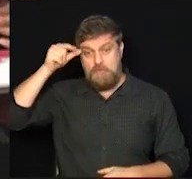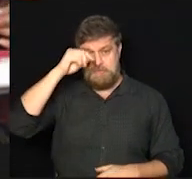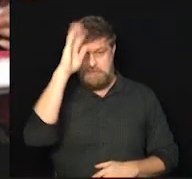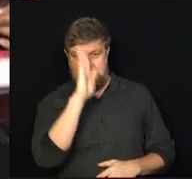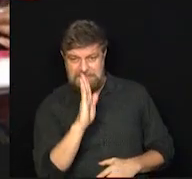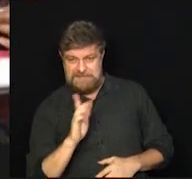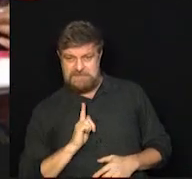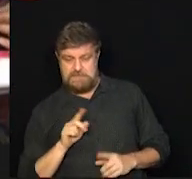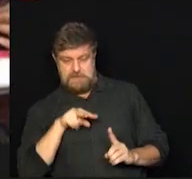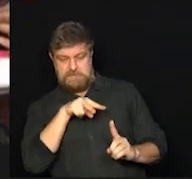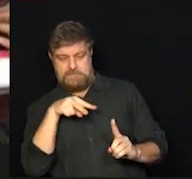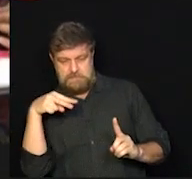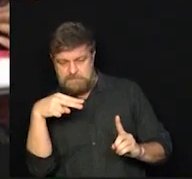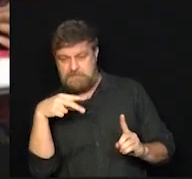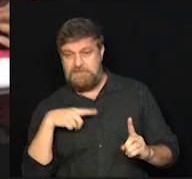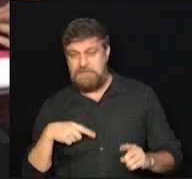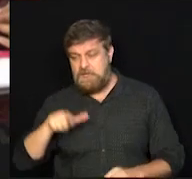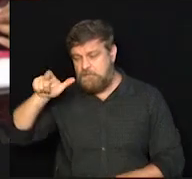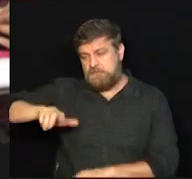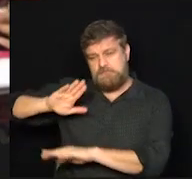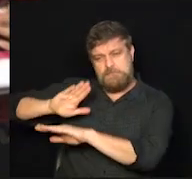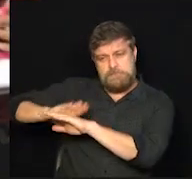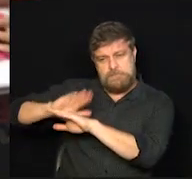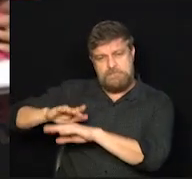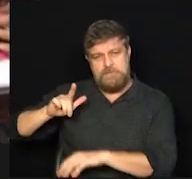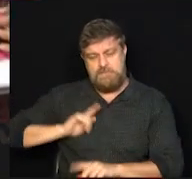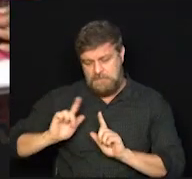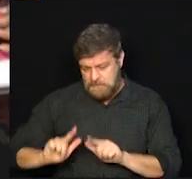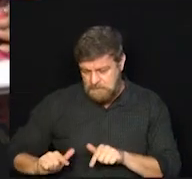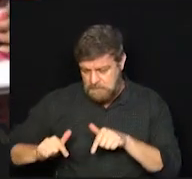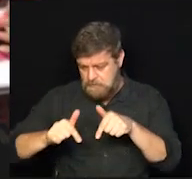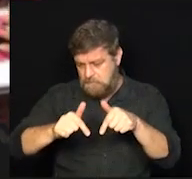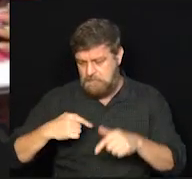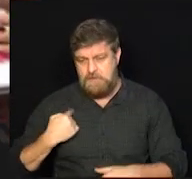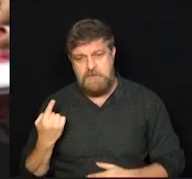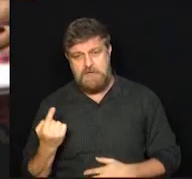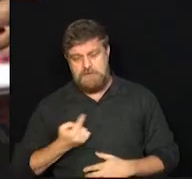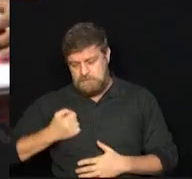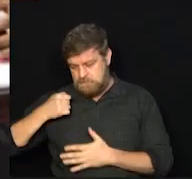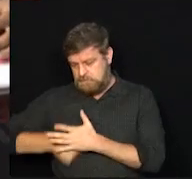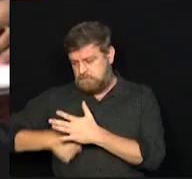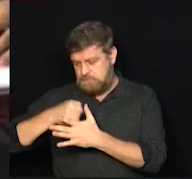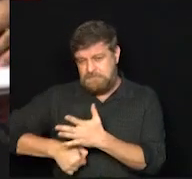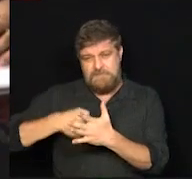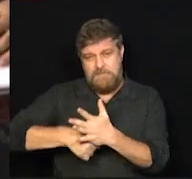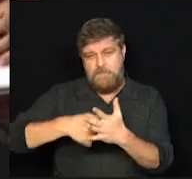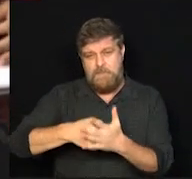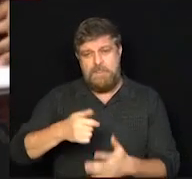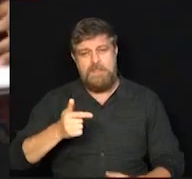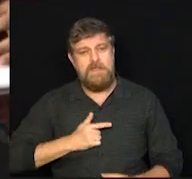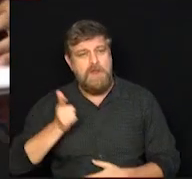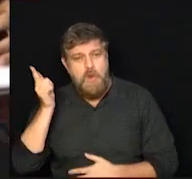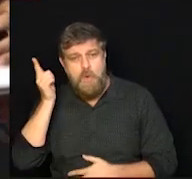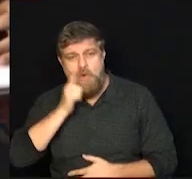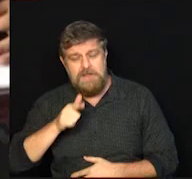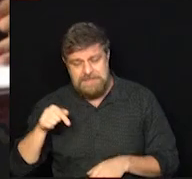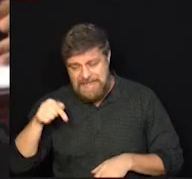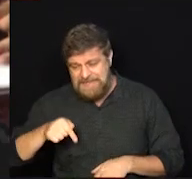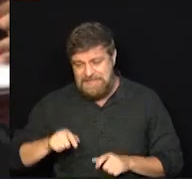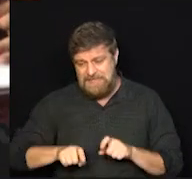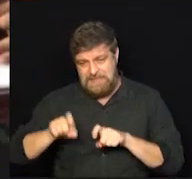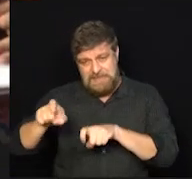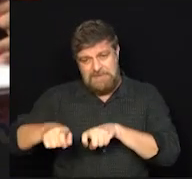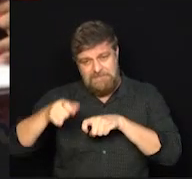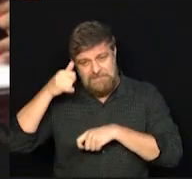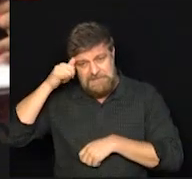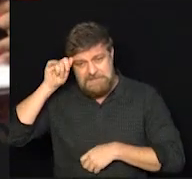dos sintomas foi através dessas multas que nos mobilizaram a abrir aqui também na fazenda Roseira